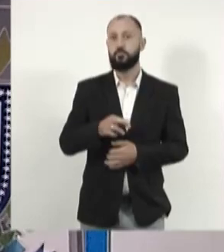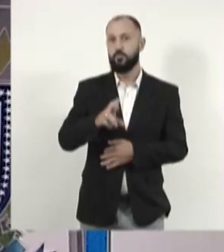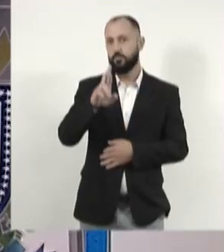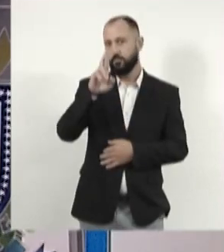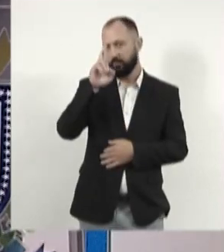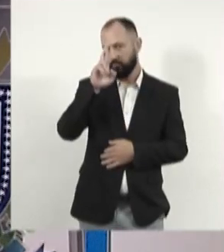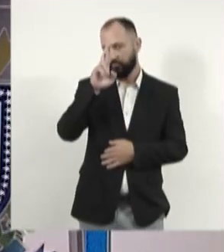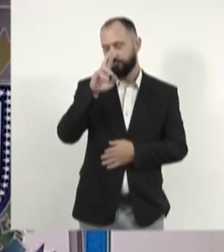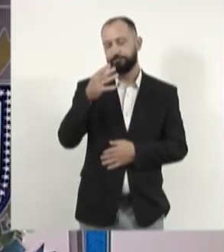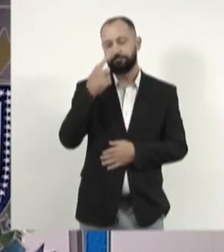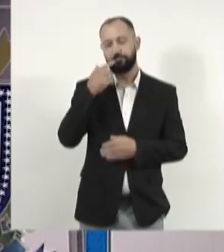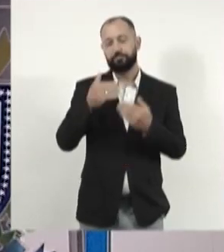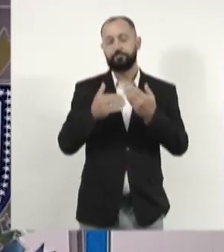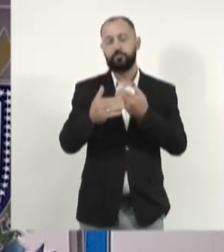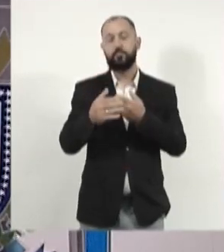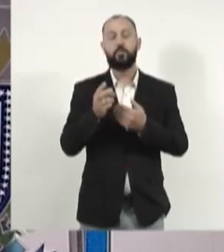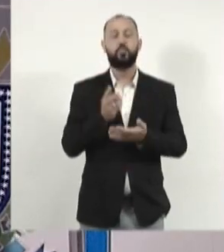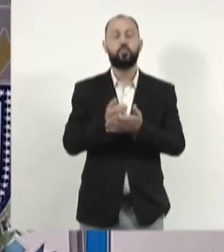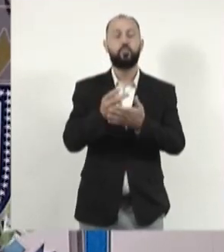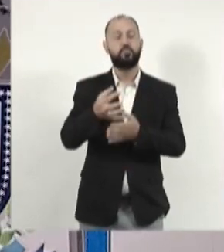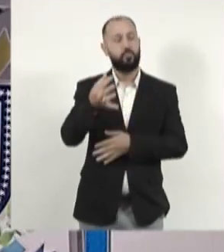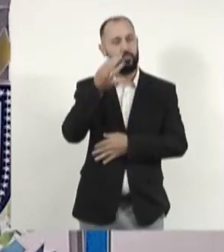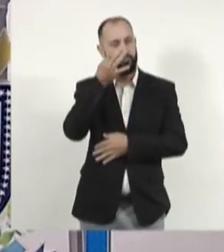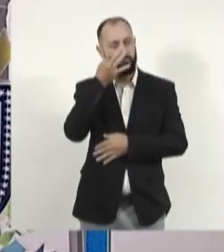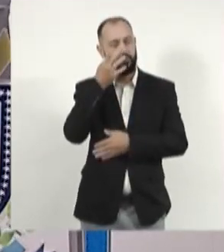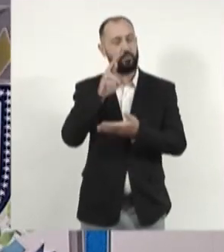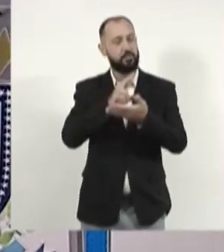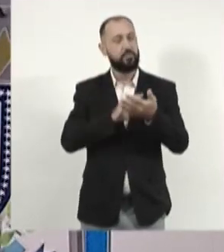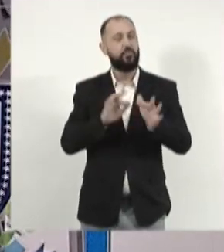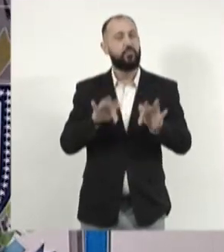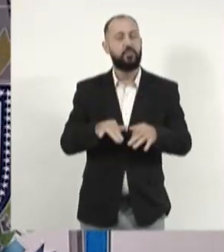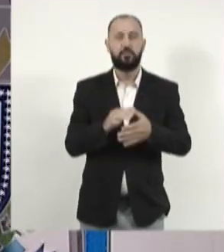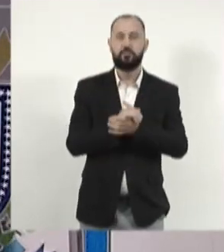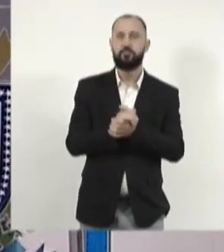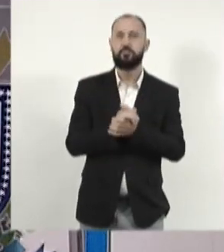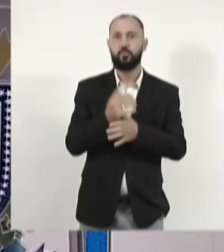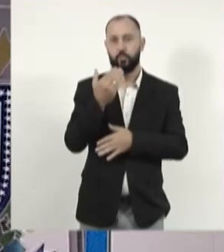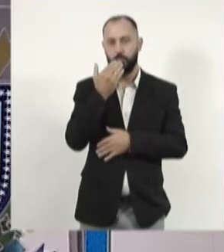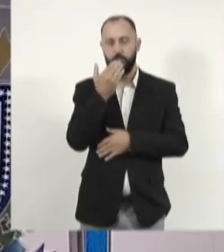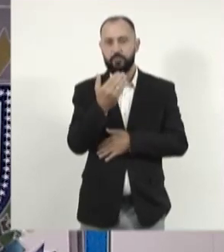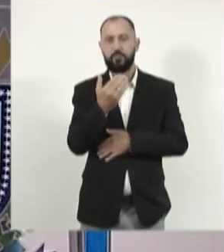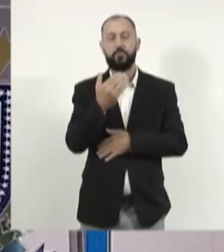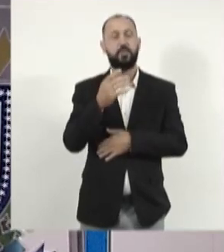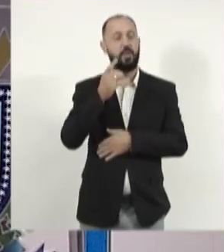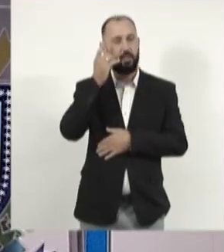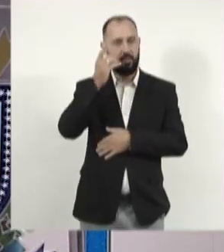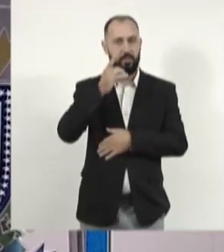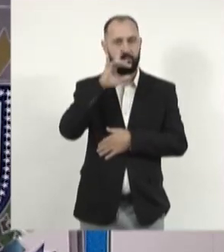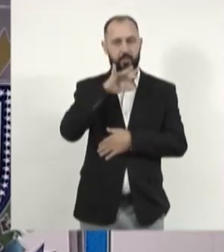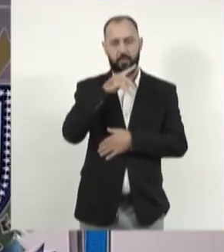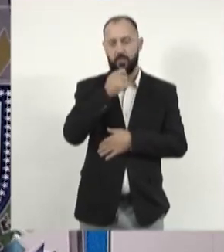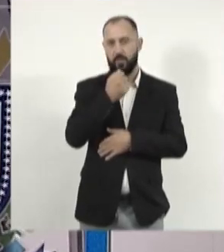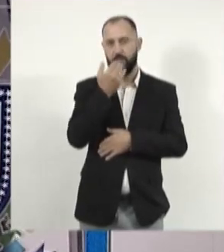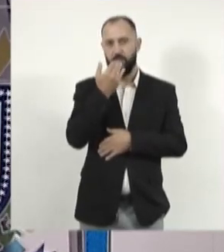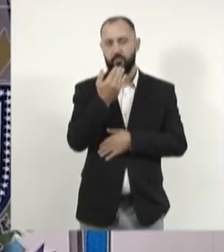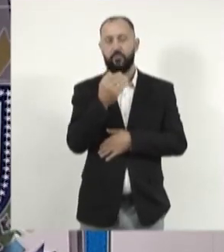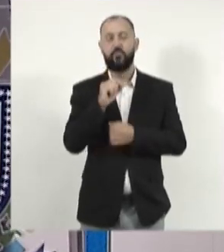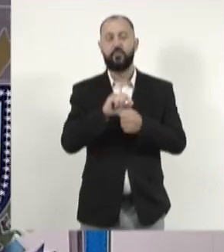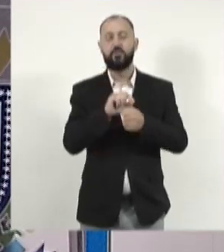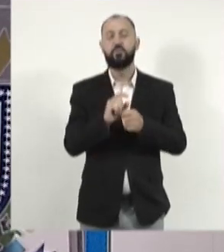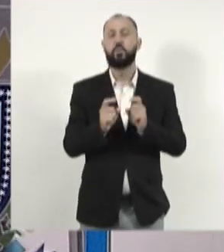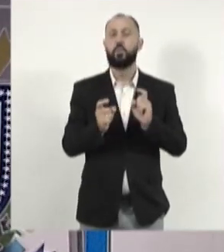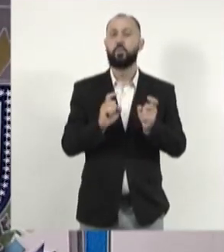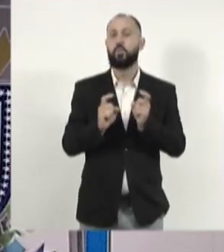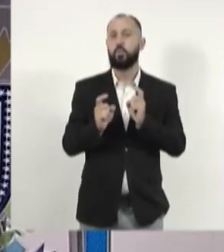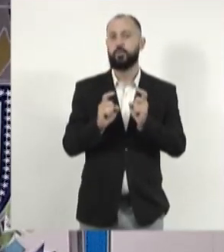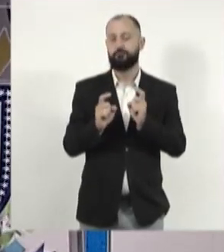12h03 em Mato Grosso do Sul. A gente segue ao vivo aqui com redação final para falar agora de um pedido apresentado pela deputada Lia Nogueira no pequeno